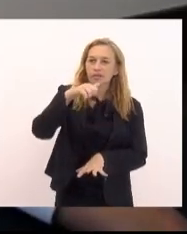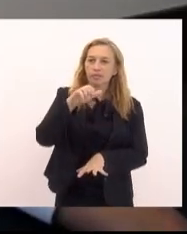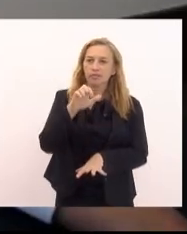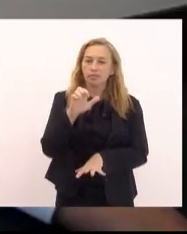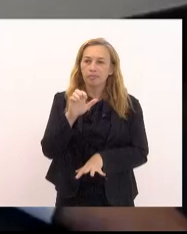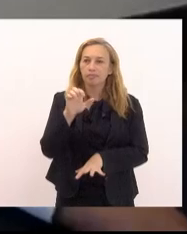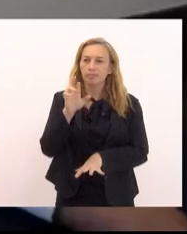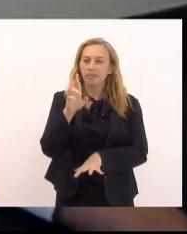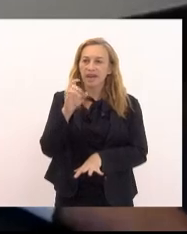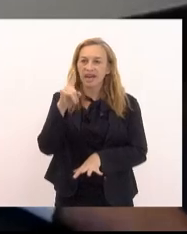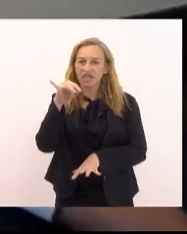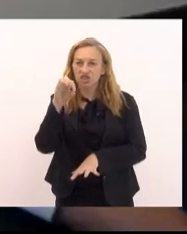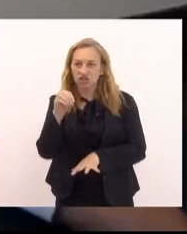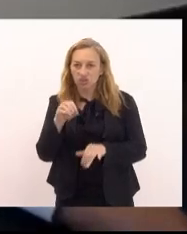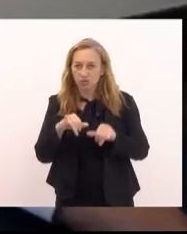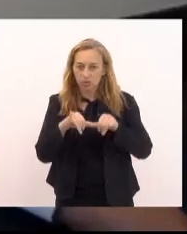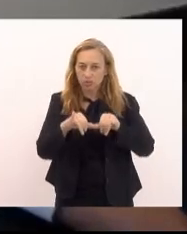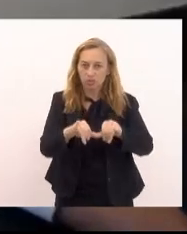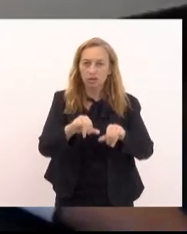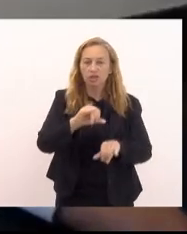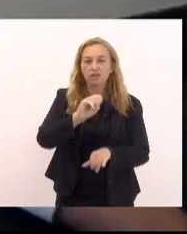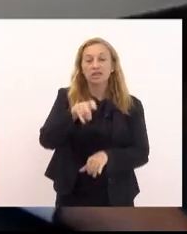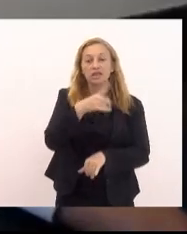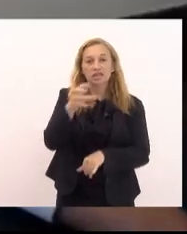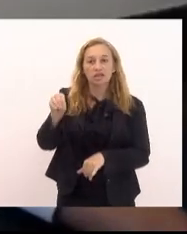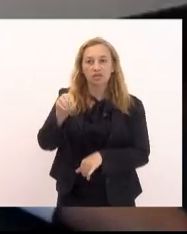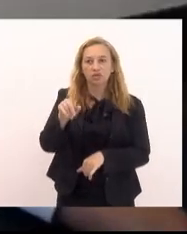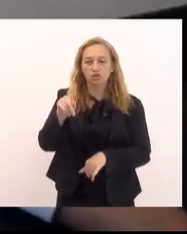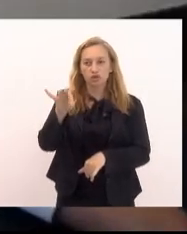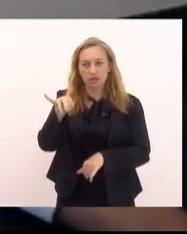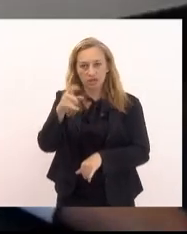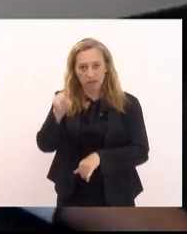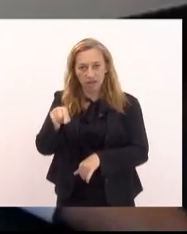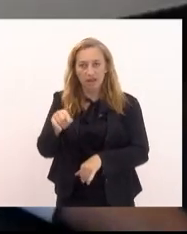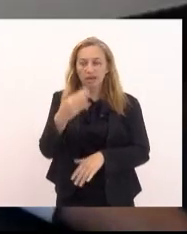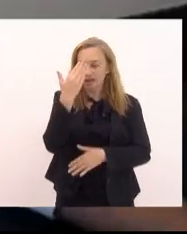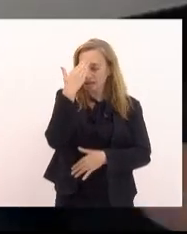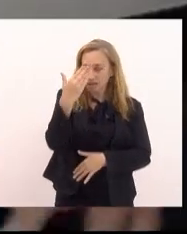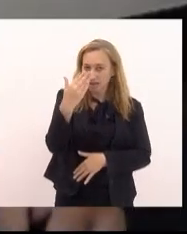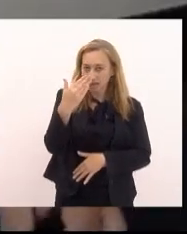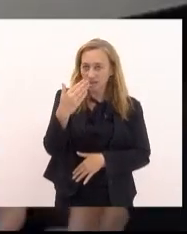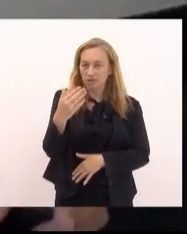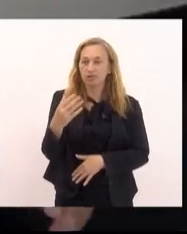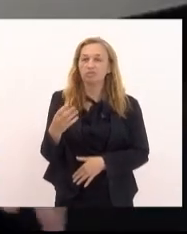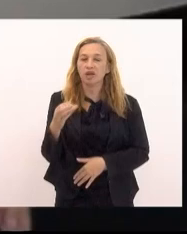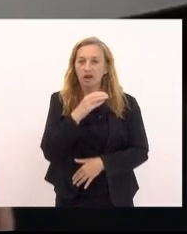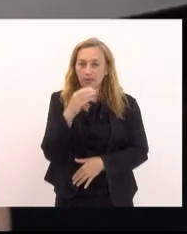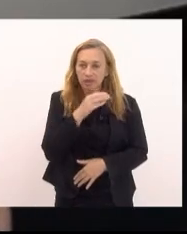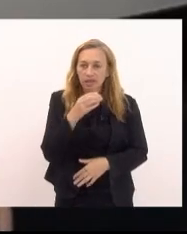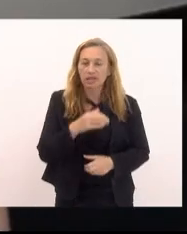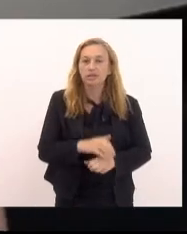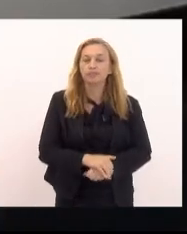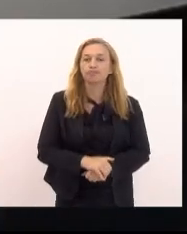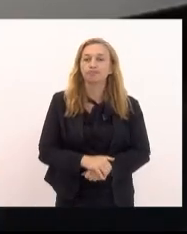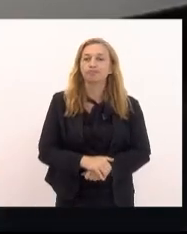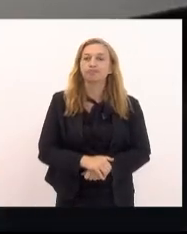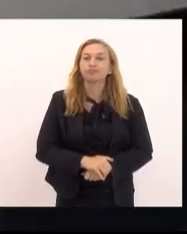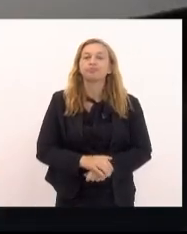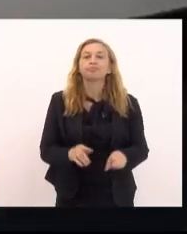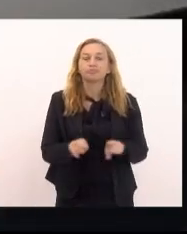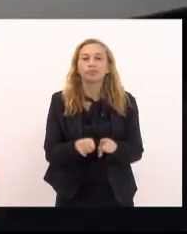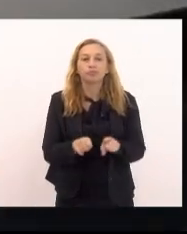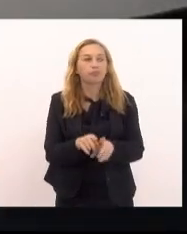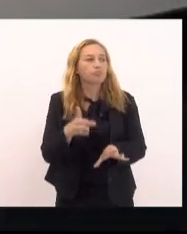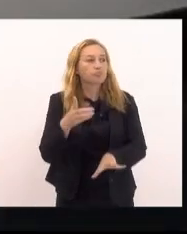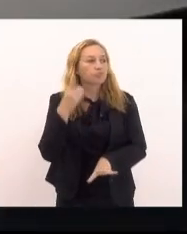Laranjeiras. Agradeço à presidência pela tramitação em regime de urgência e agradeço também aos